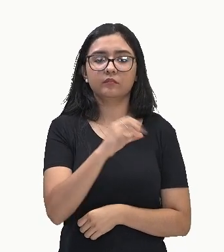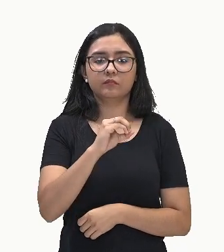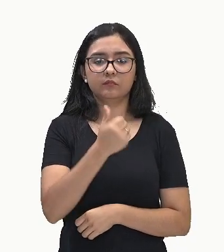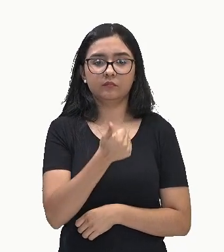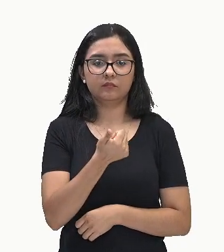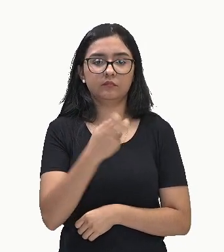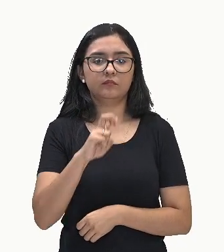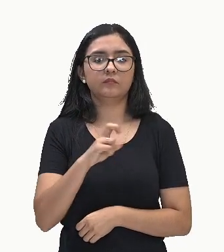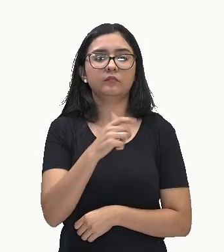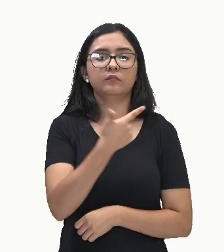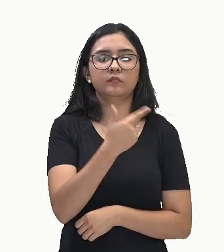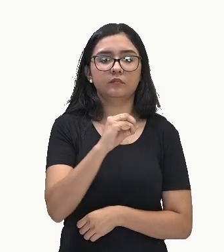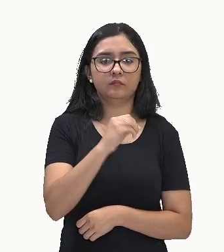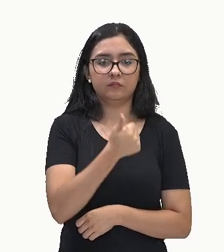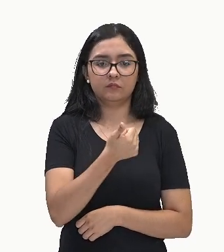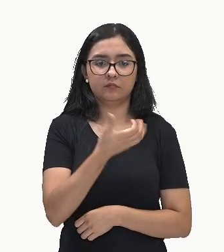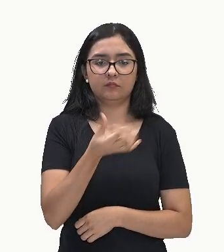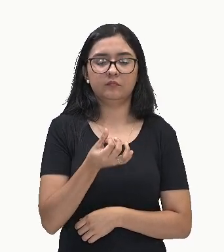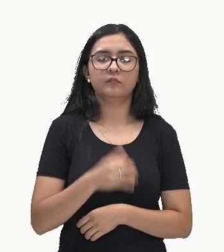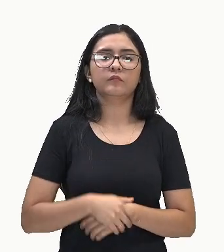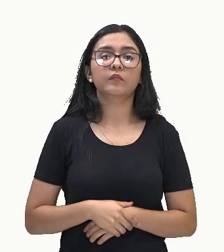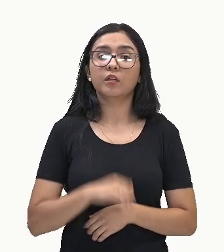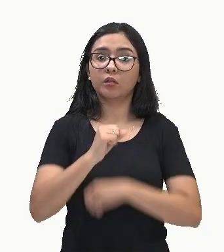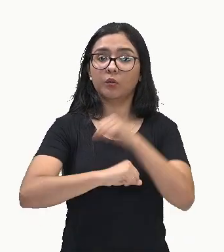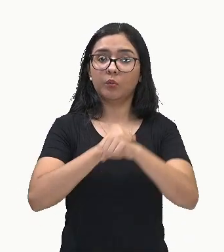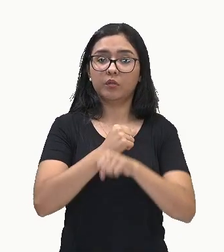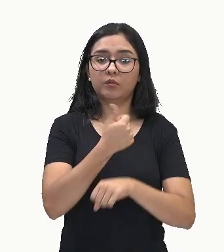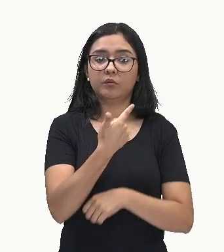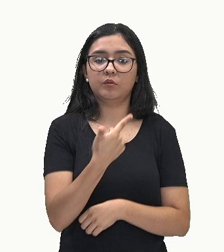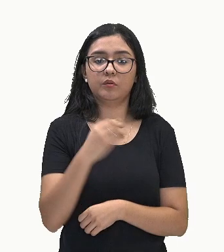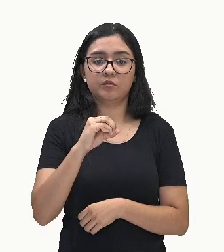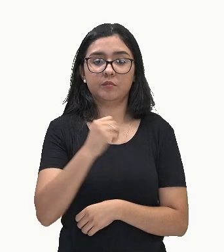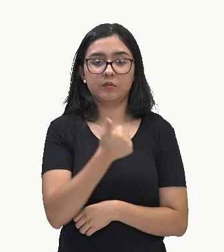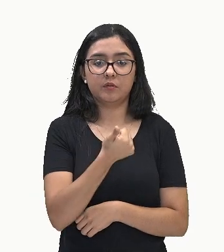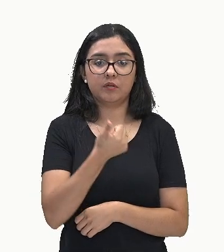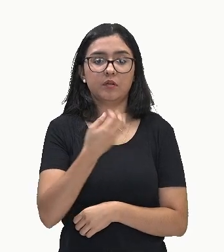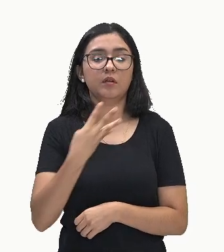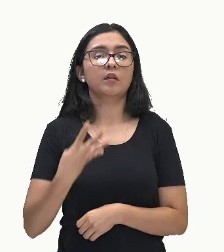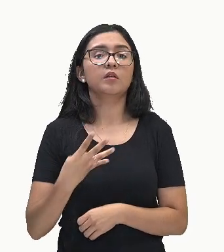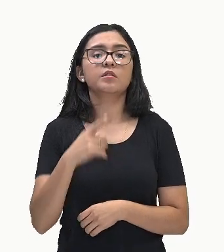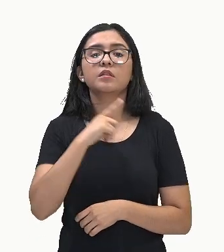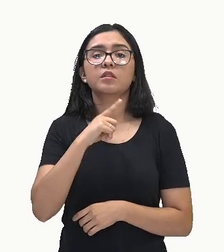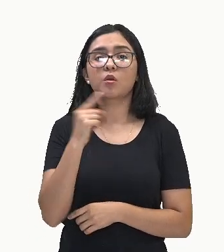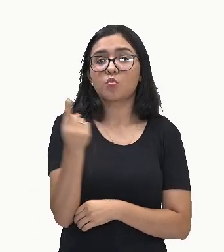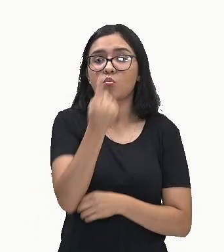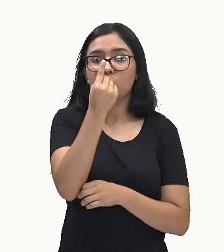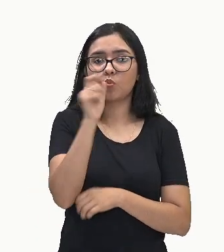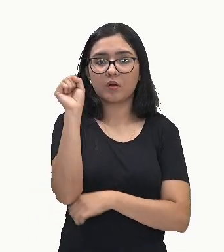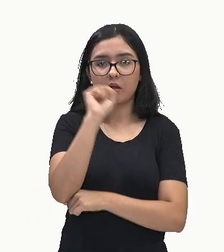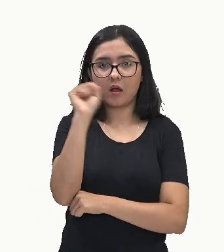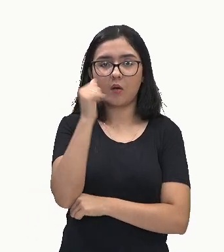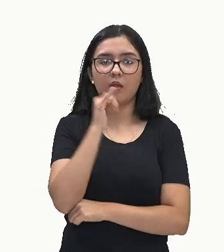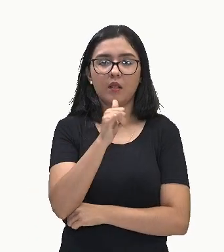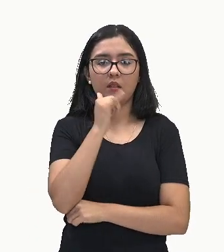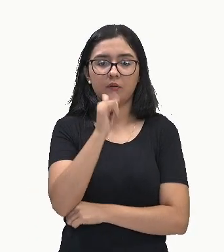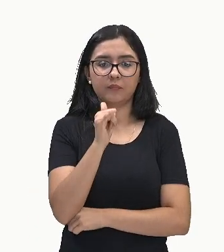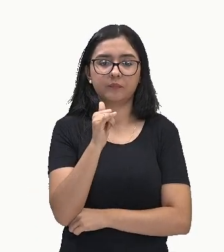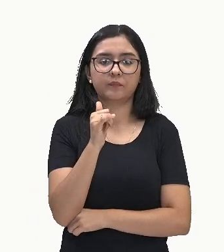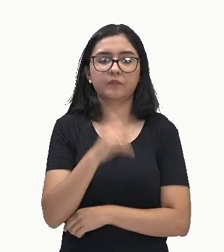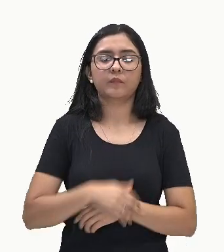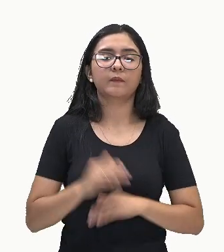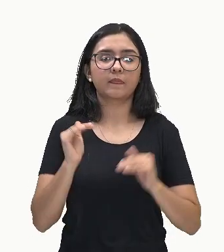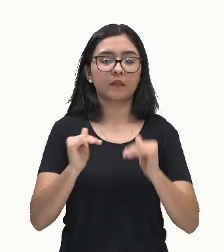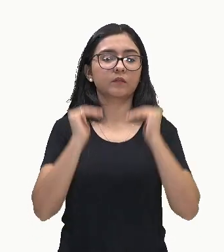beleza em 2014 nós temos apenas uma unidade do nosso carro elétrico aqui em